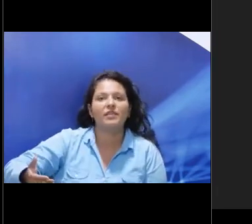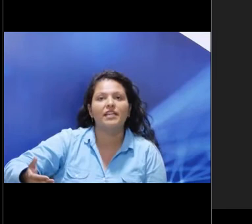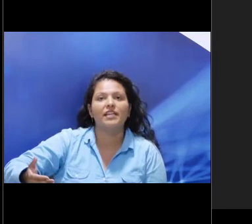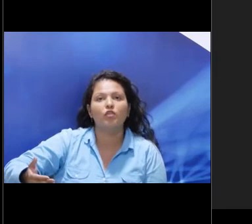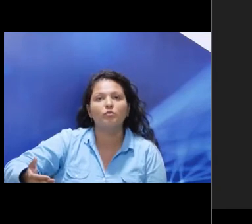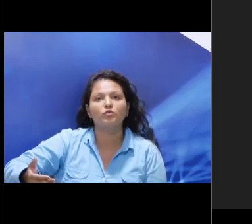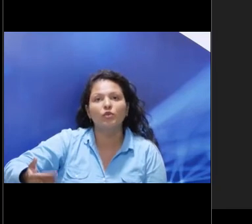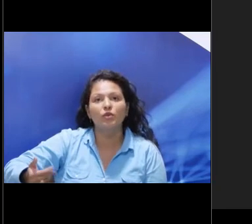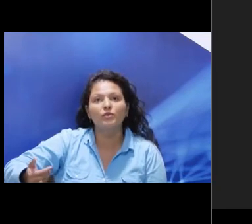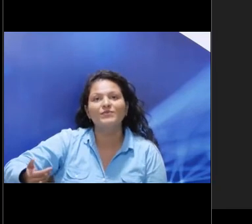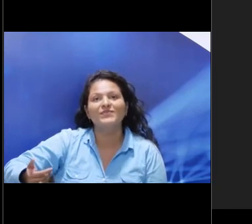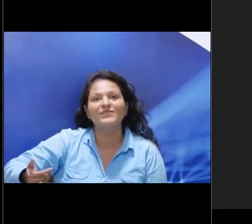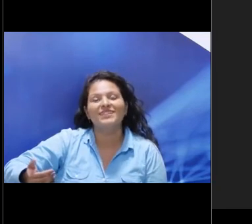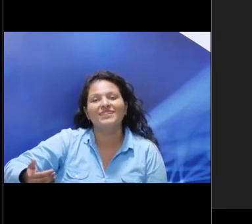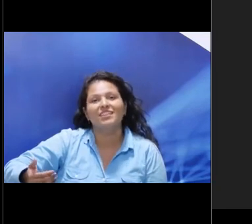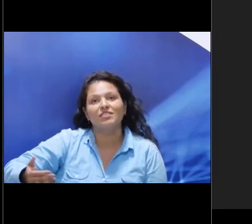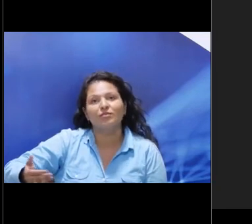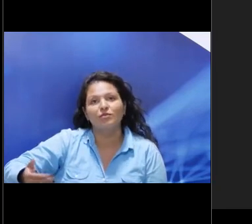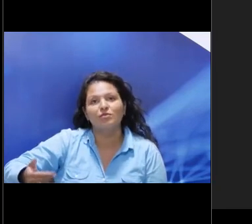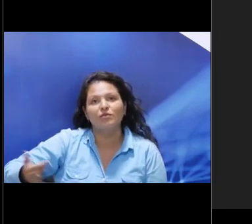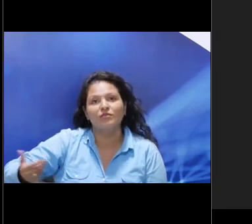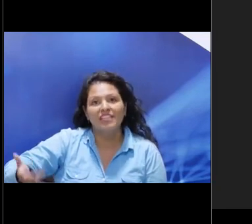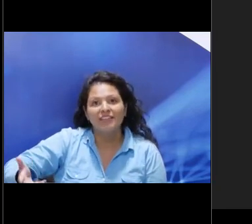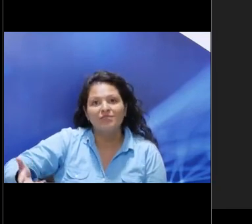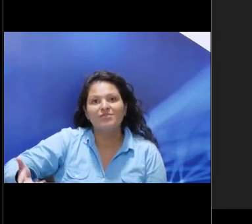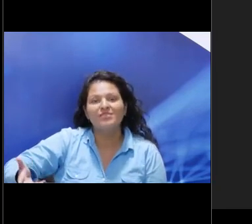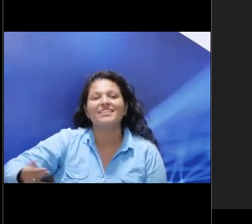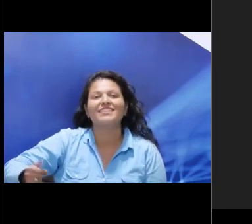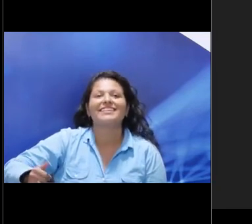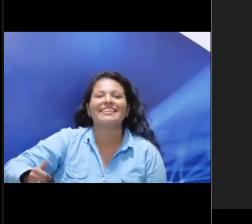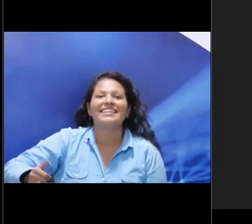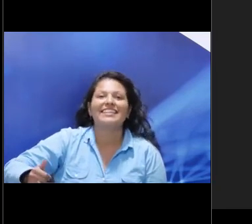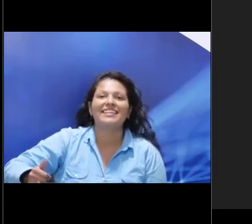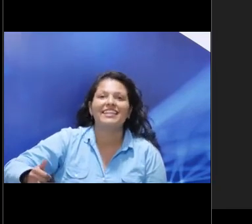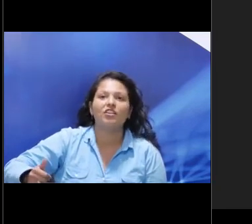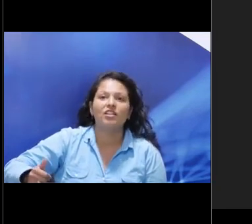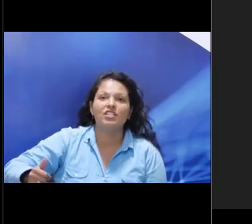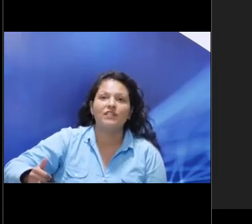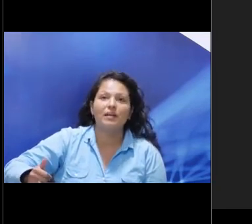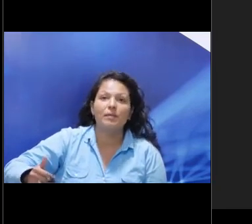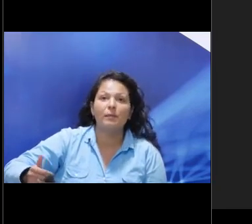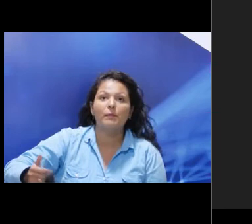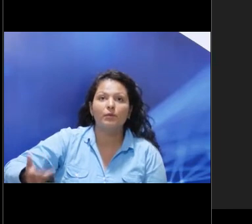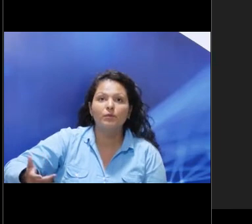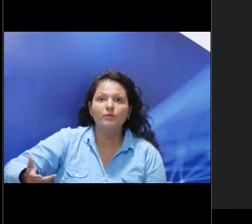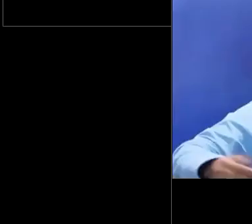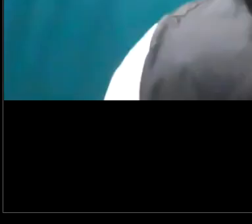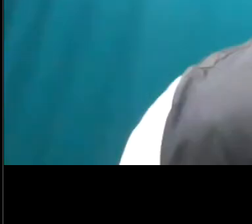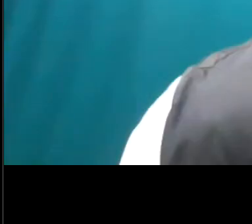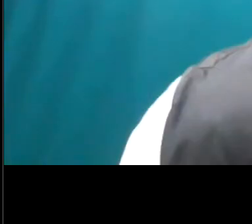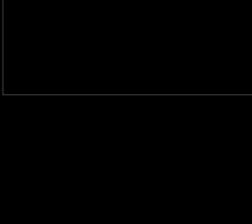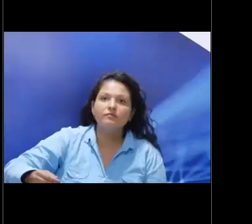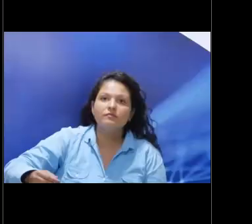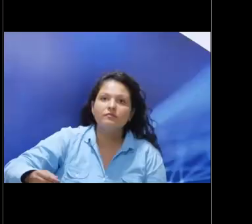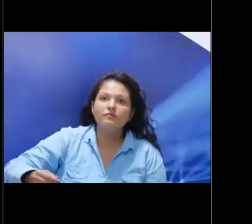a propriedade como um todo. Então, estão todos convidados. E agora a gente vai abrir para perguntas.